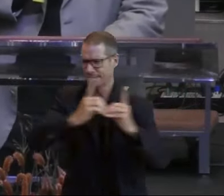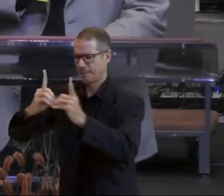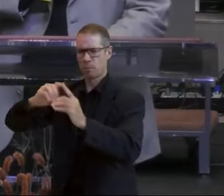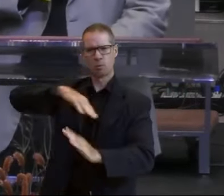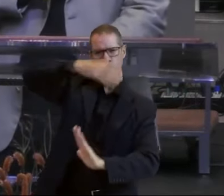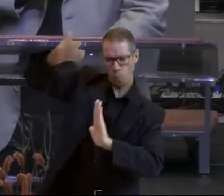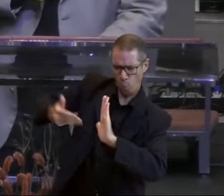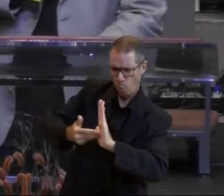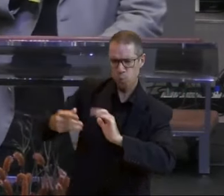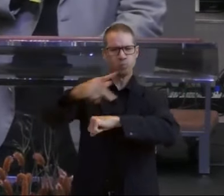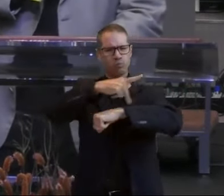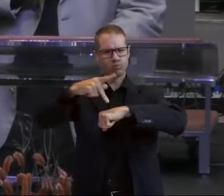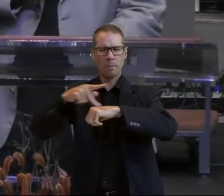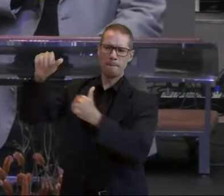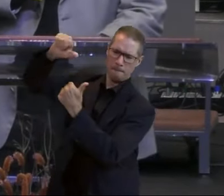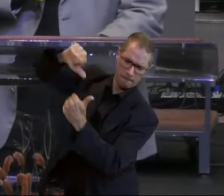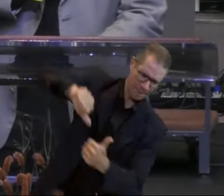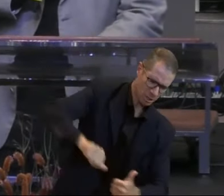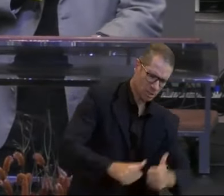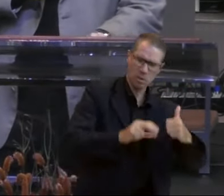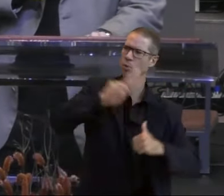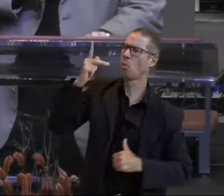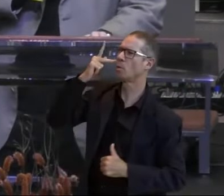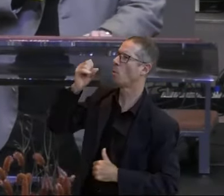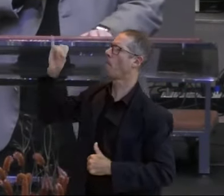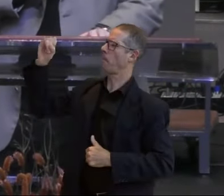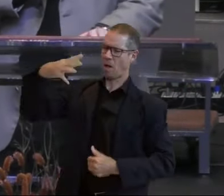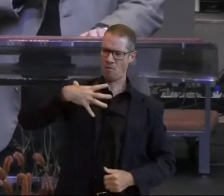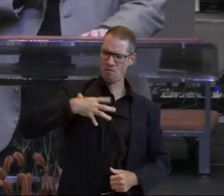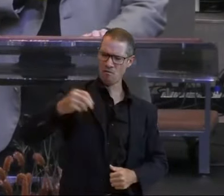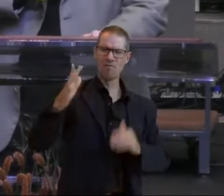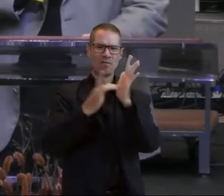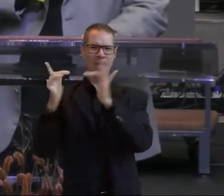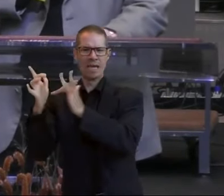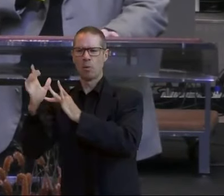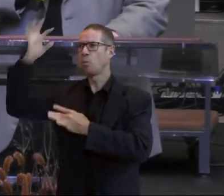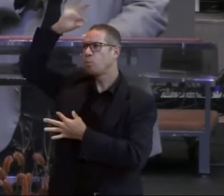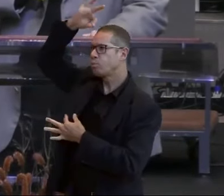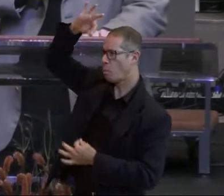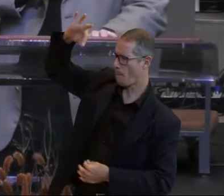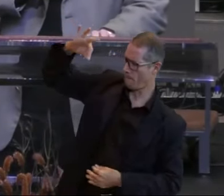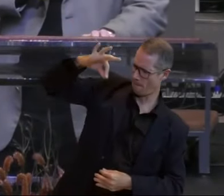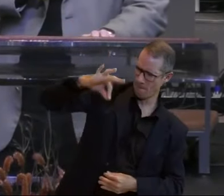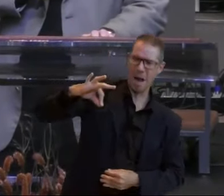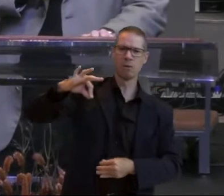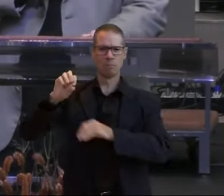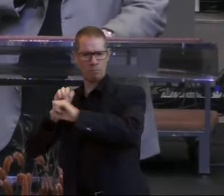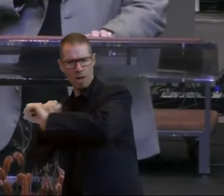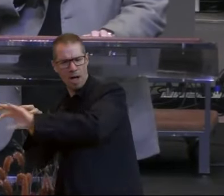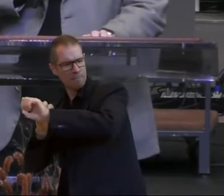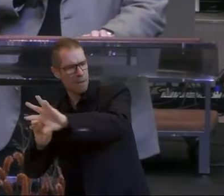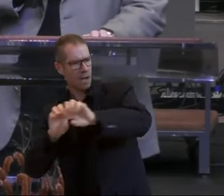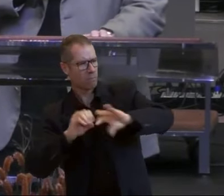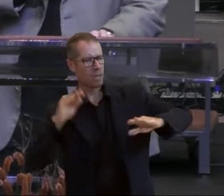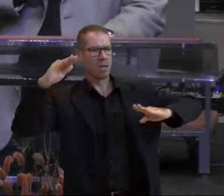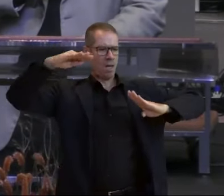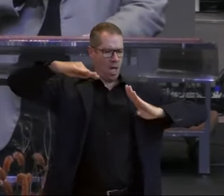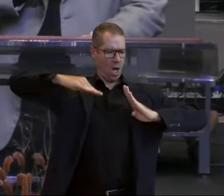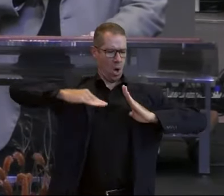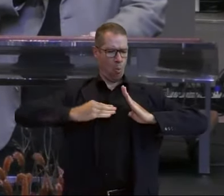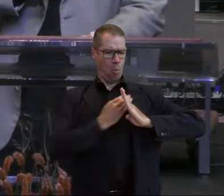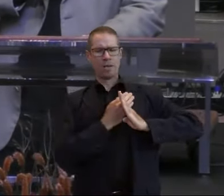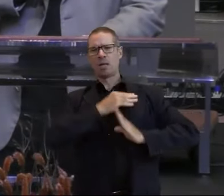as nações, batizando-os em nome do Pai, do Filho e do Espírito Santo, e ensinando-os a guardar